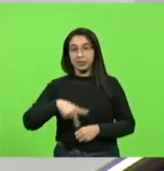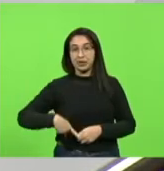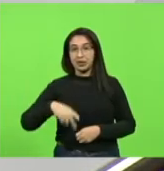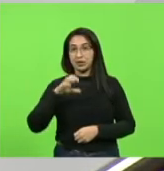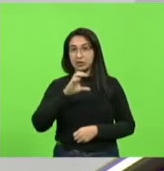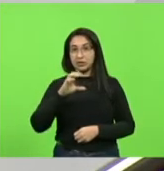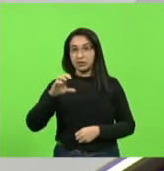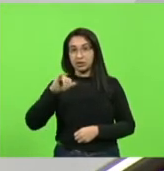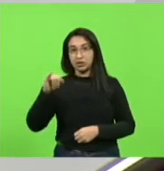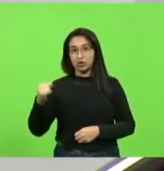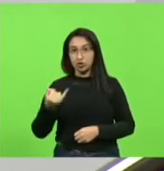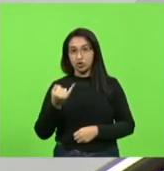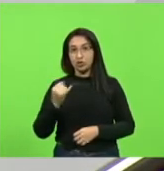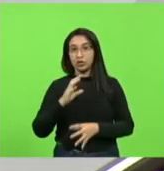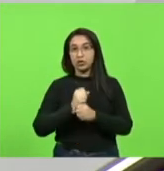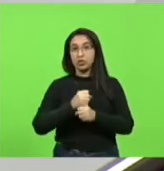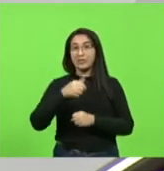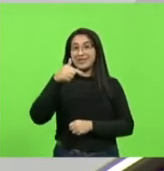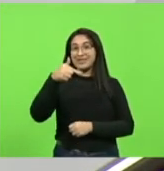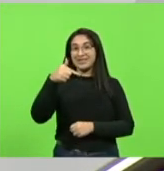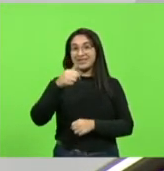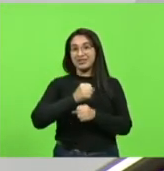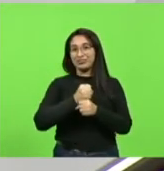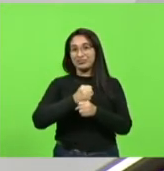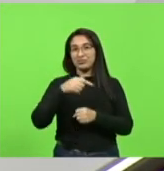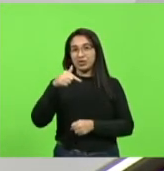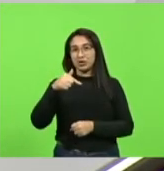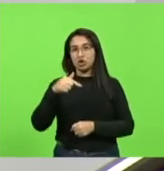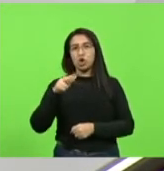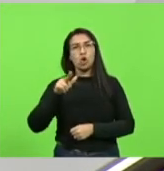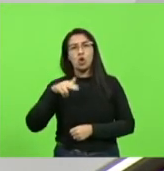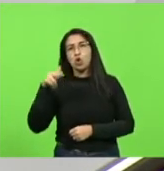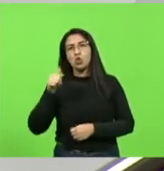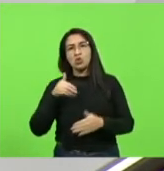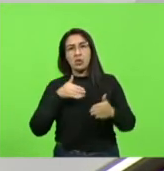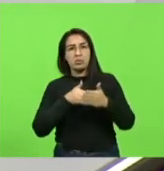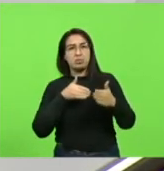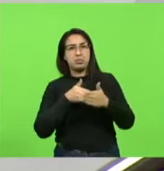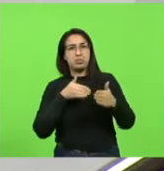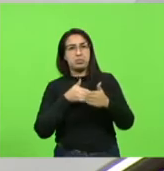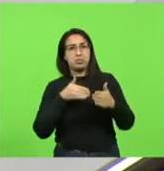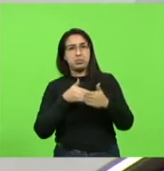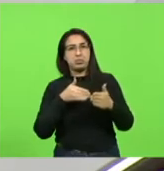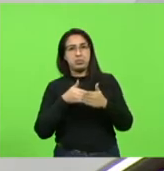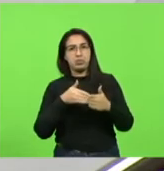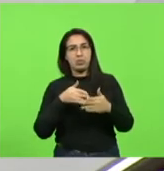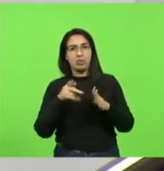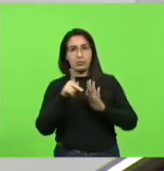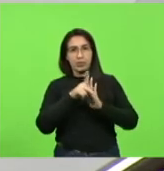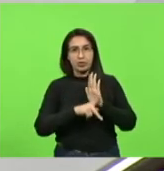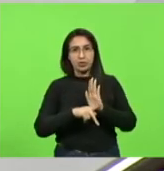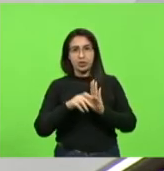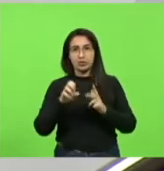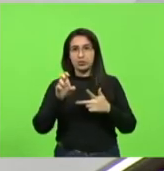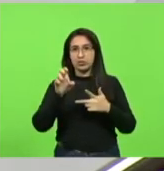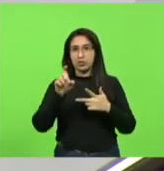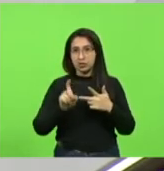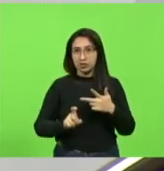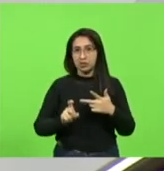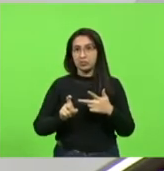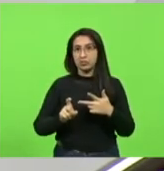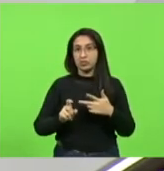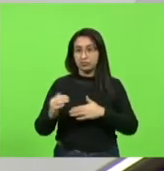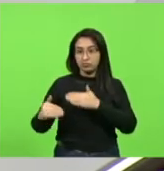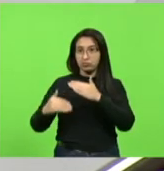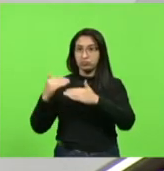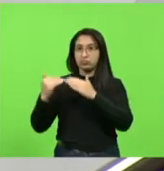por 7 anos. Eu nunca travei um projeto do Executivo que viesse agregar valor. Vinha